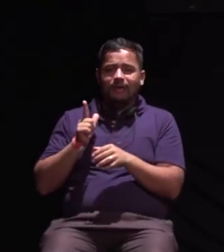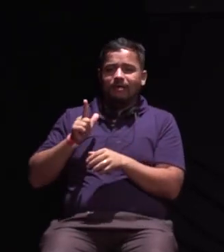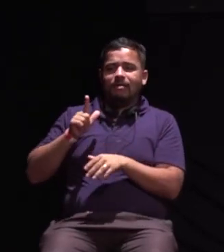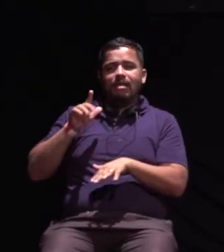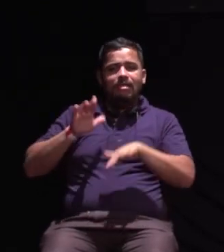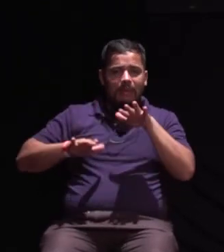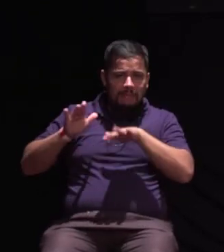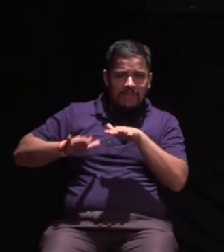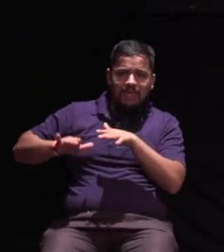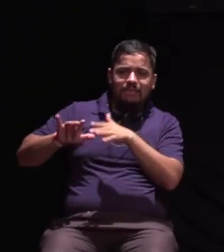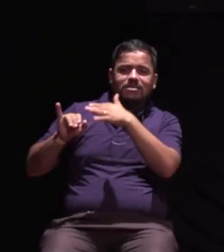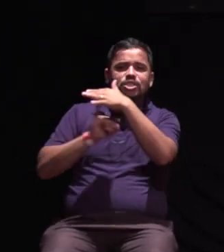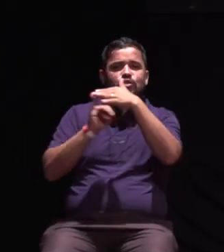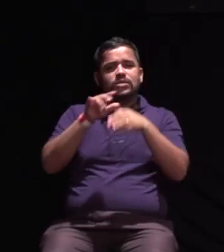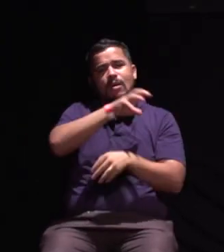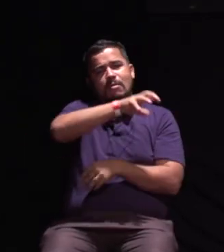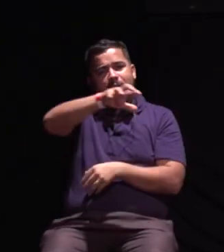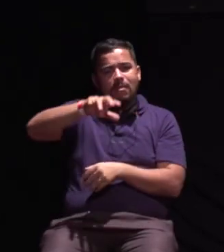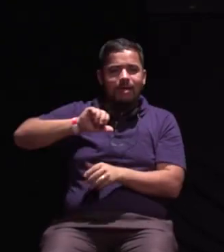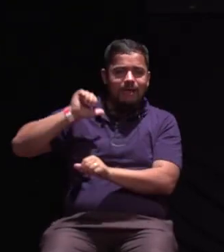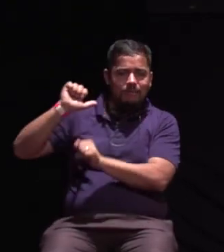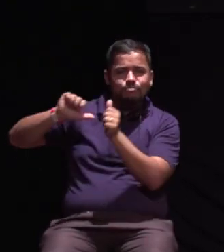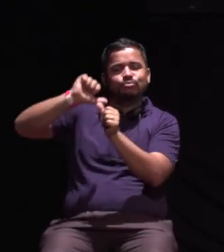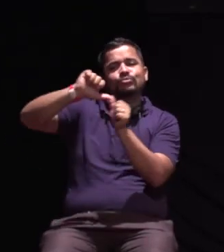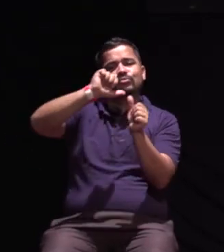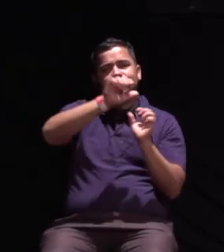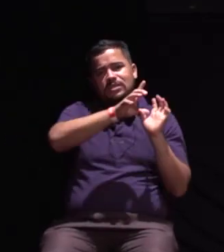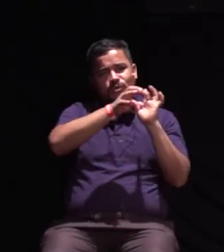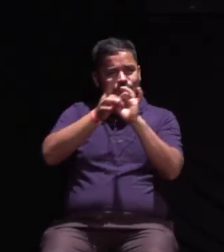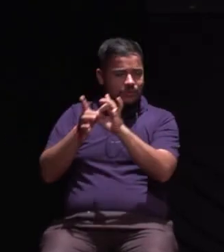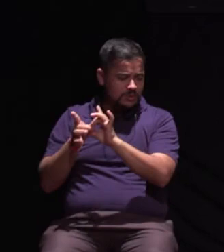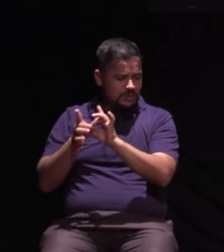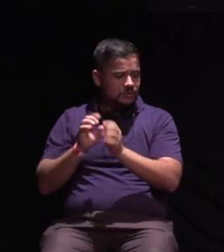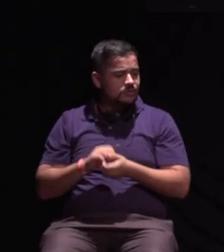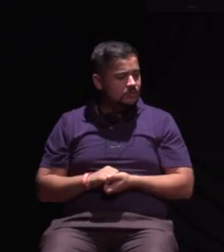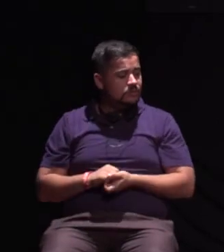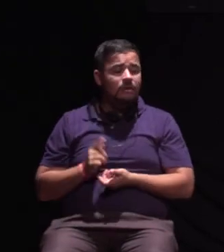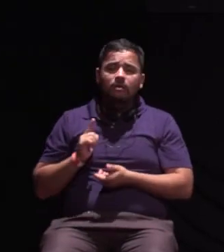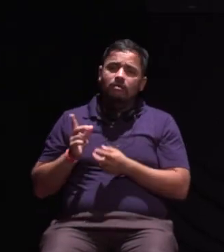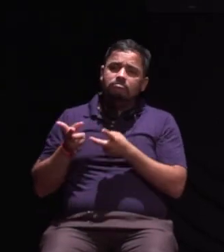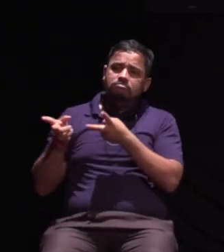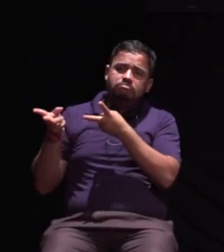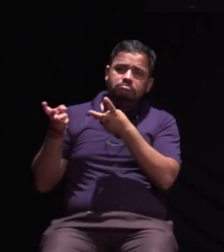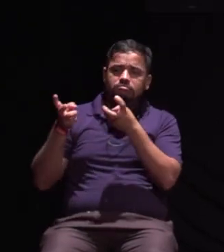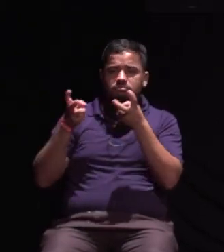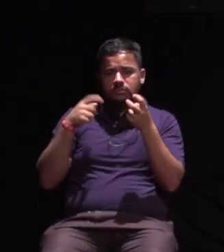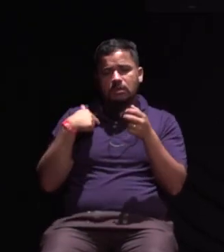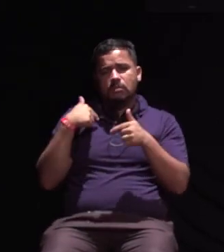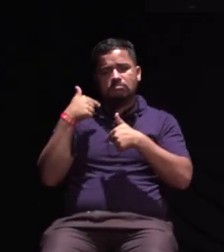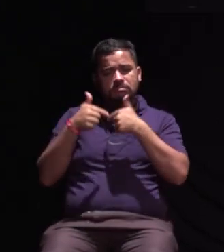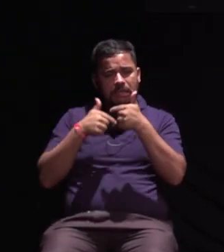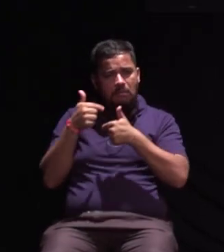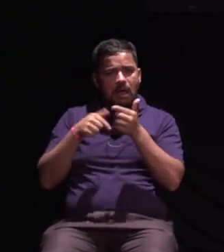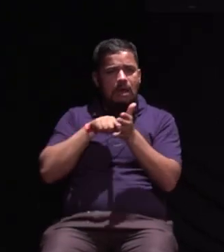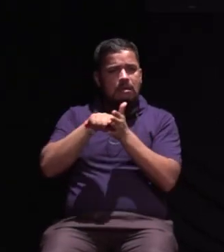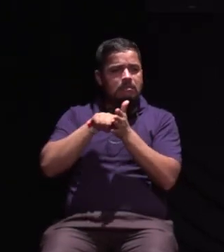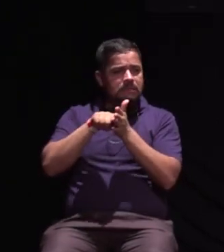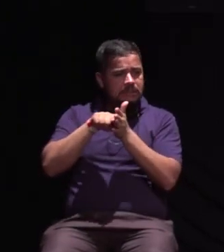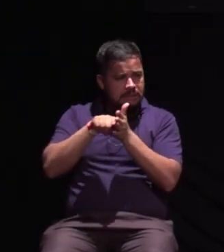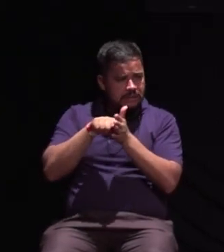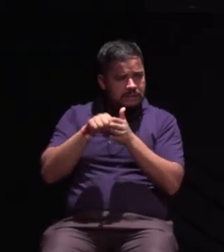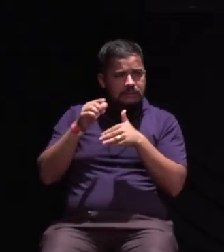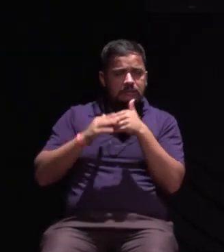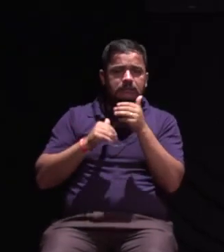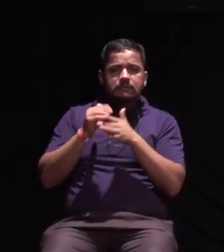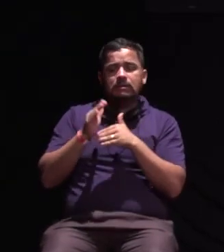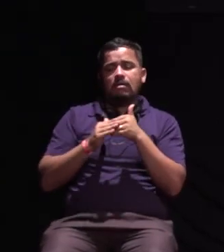essa relação que se estabelece, né? Então, eu tenho percebido nas minhas práticas, na minha pesquisa, a